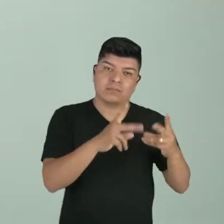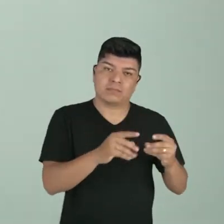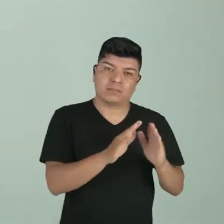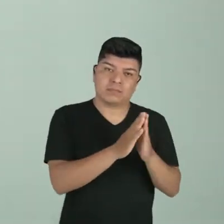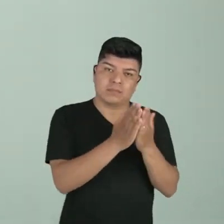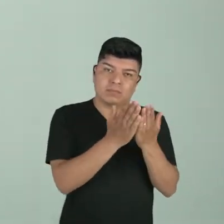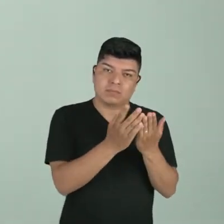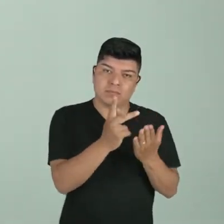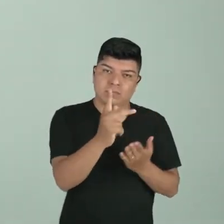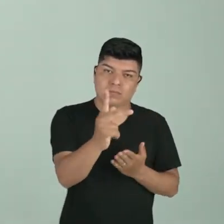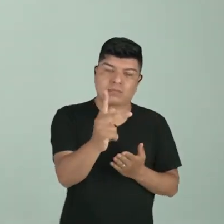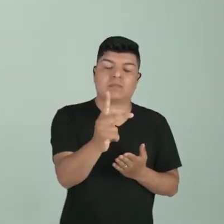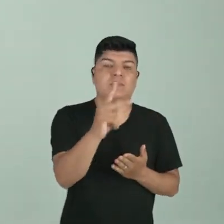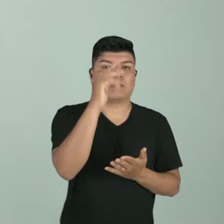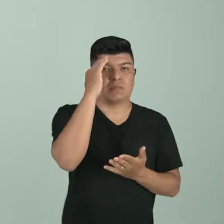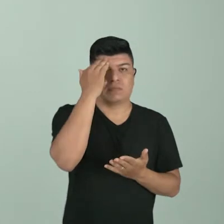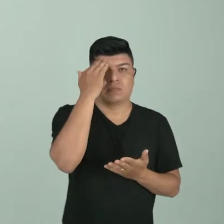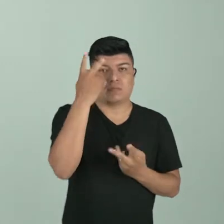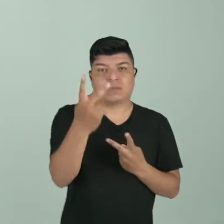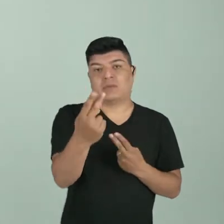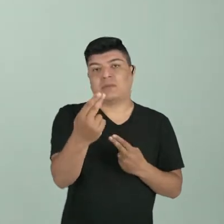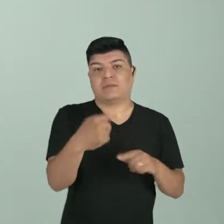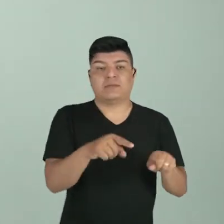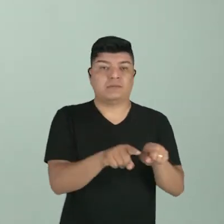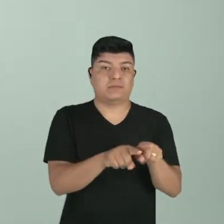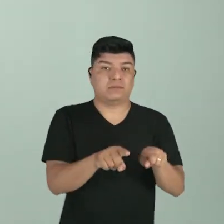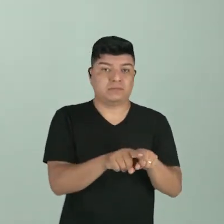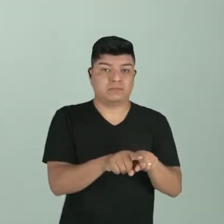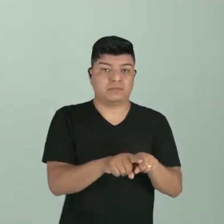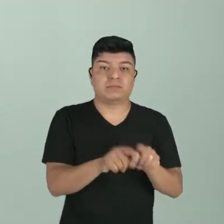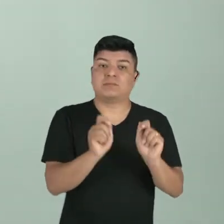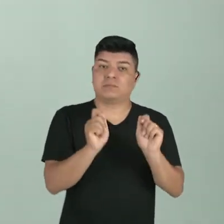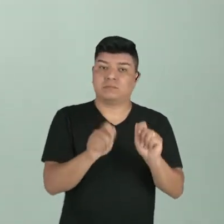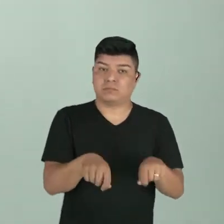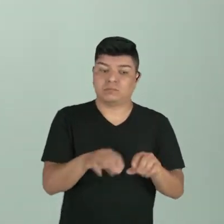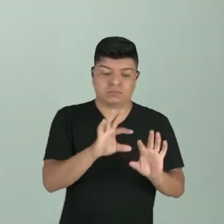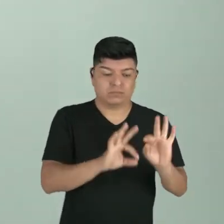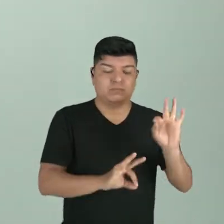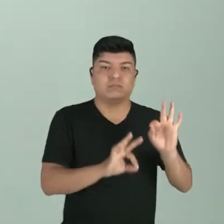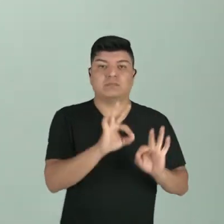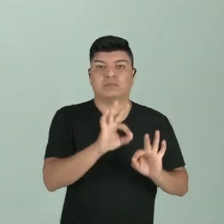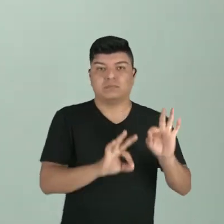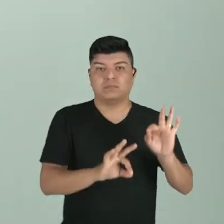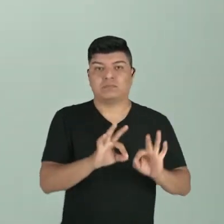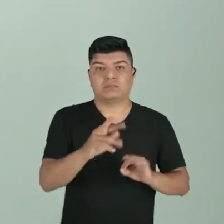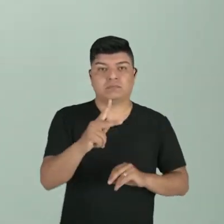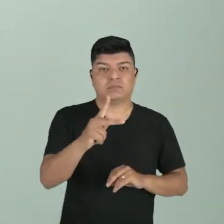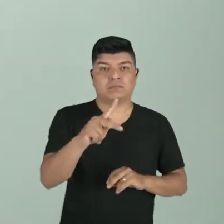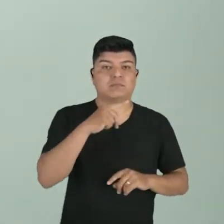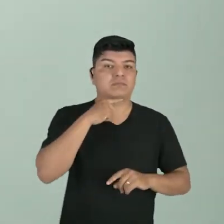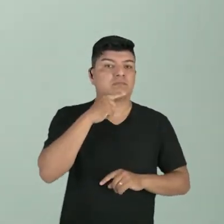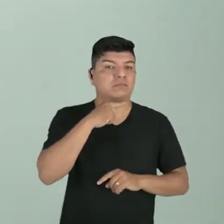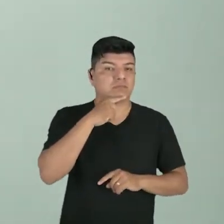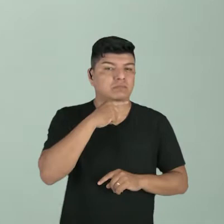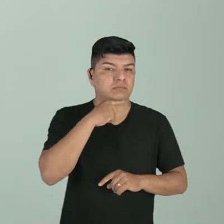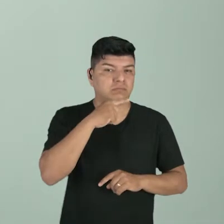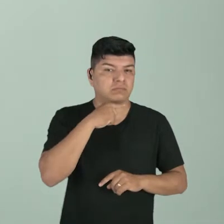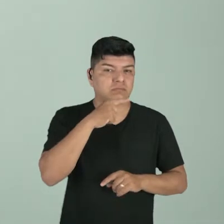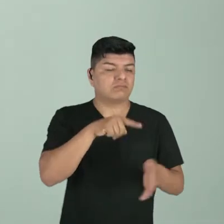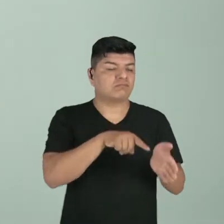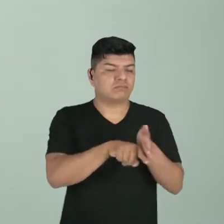sua compreensão. Da mesma forma que você também pode estar organizando as suas dúvidas, os